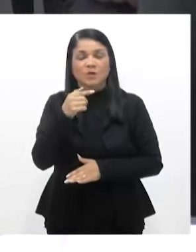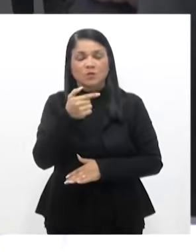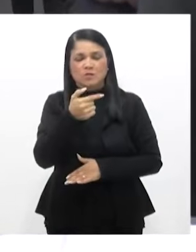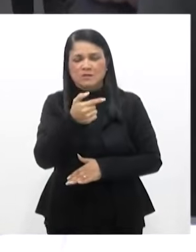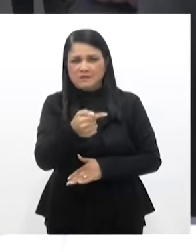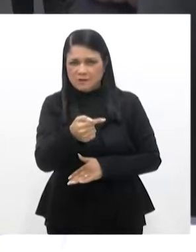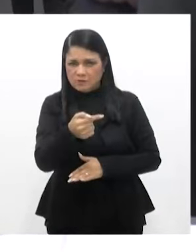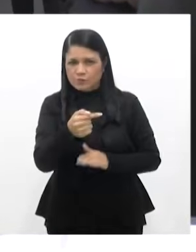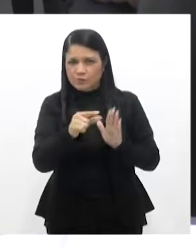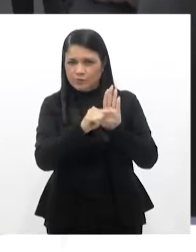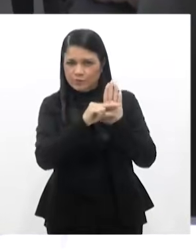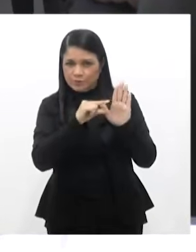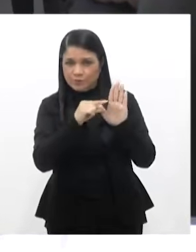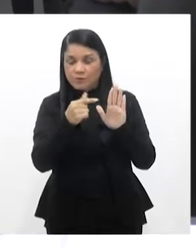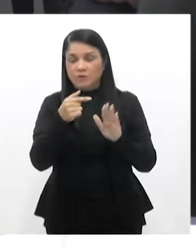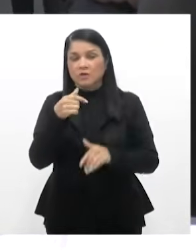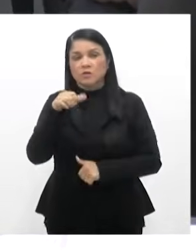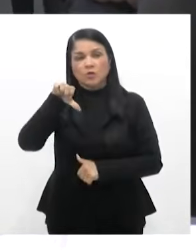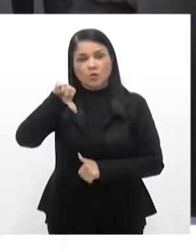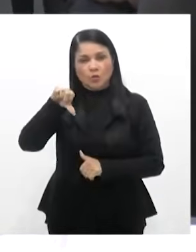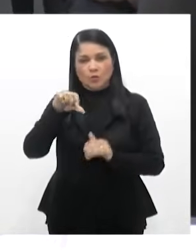7º e o 9º.